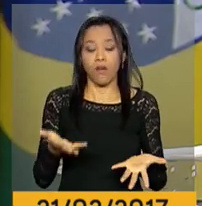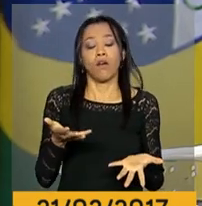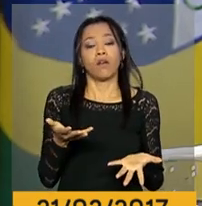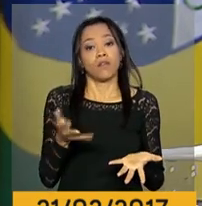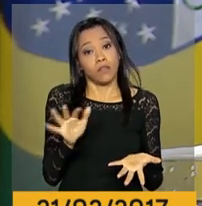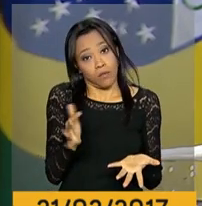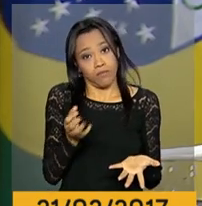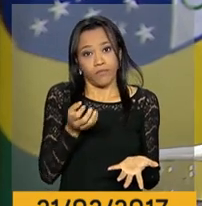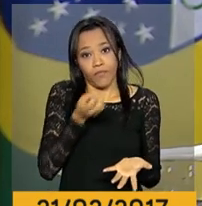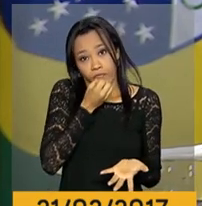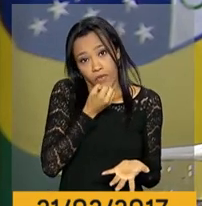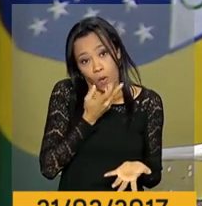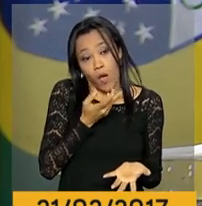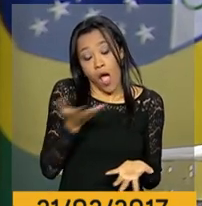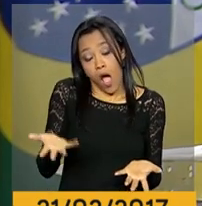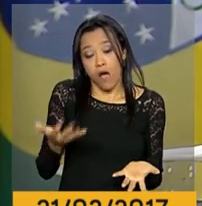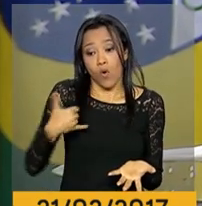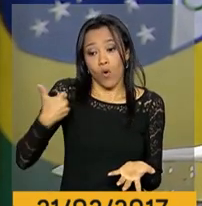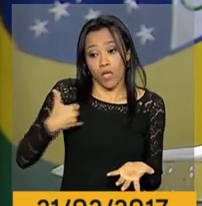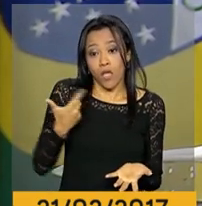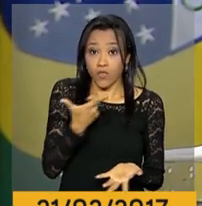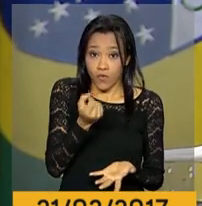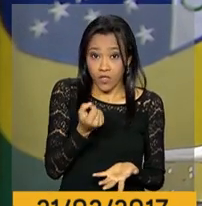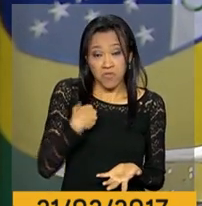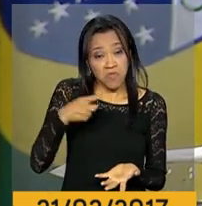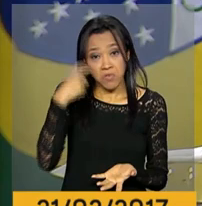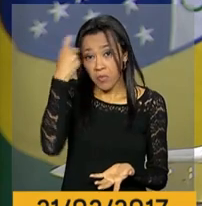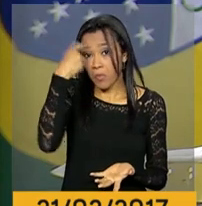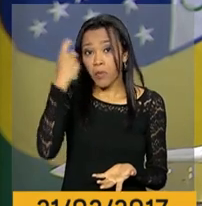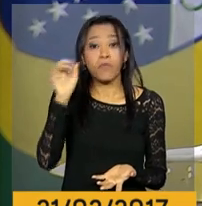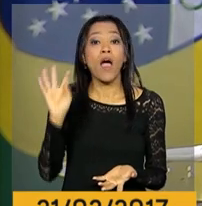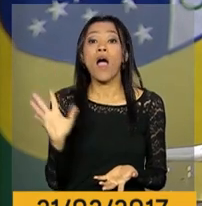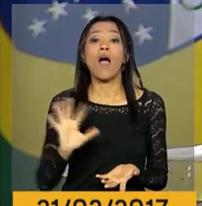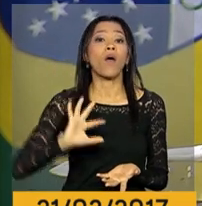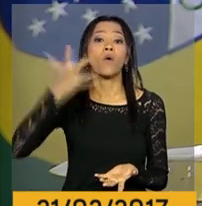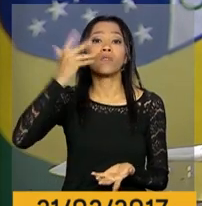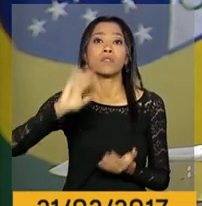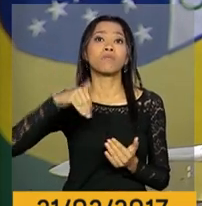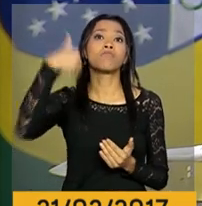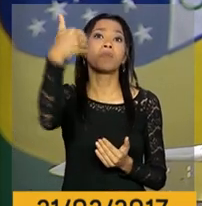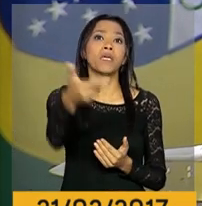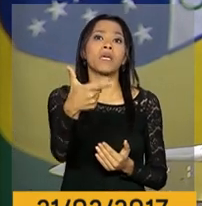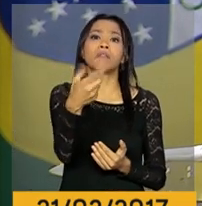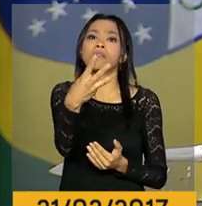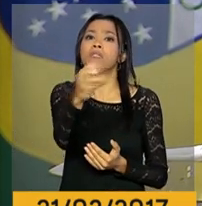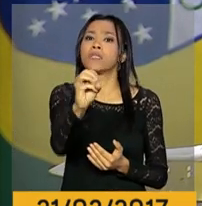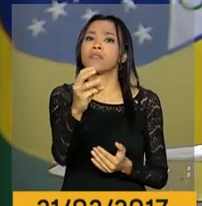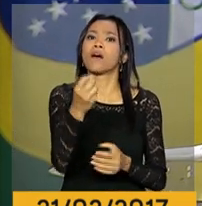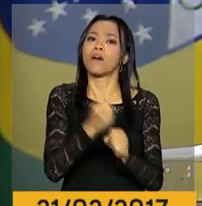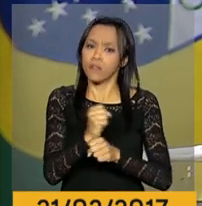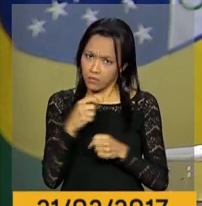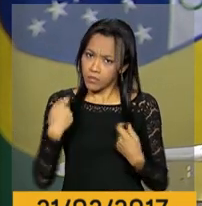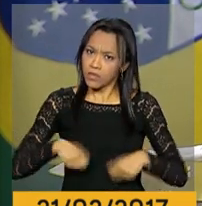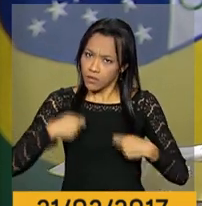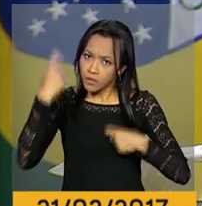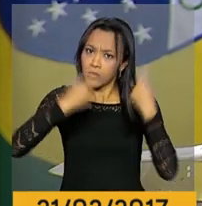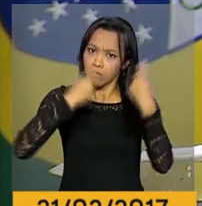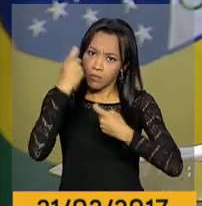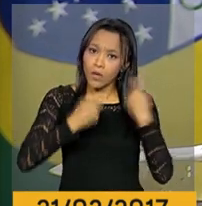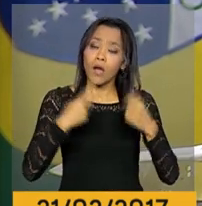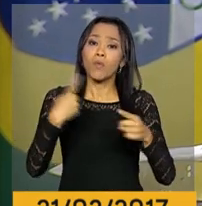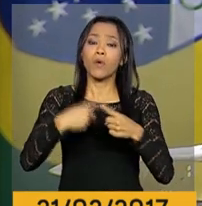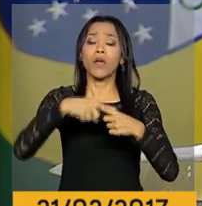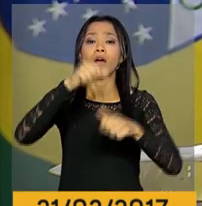dizem bom você tem 20 anos hoje não tá preocupado com o que vai acontecer daqui a 30 anos né ele deve preocuparse sim a reforma da